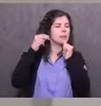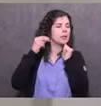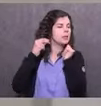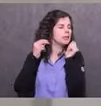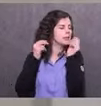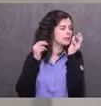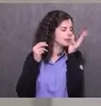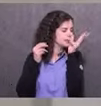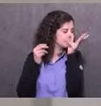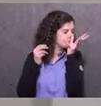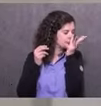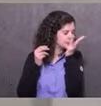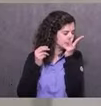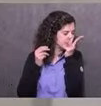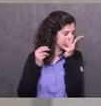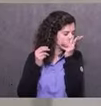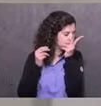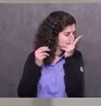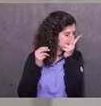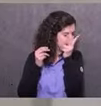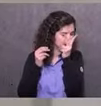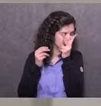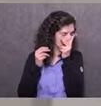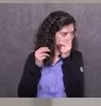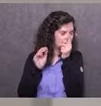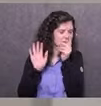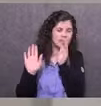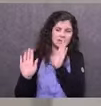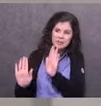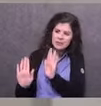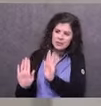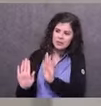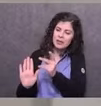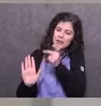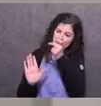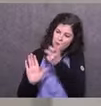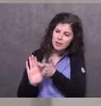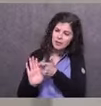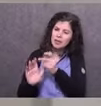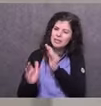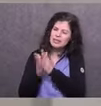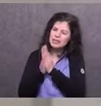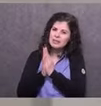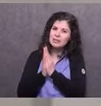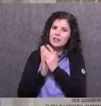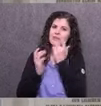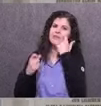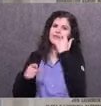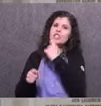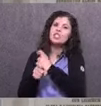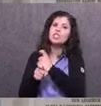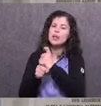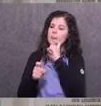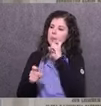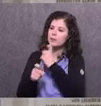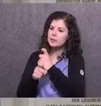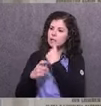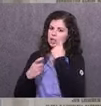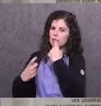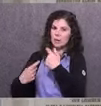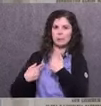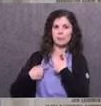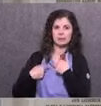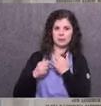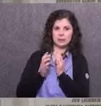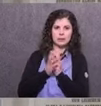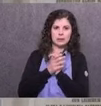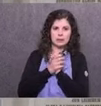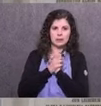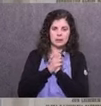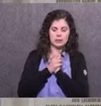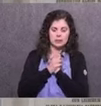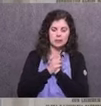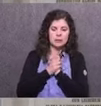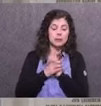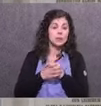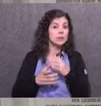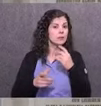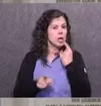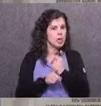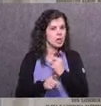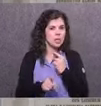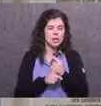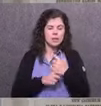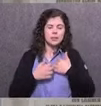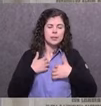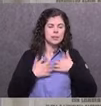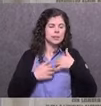morte. Ficai aqui e vigiai comigo. E adiantando-se um pouco mais, caiu com